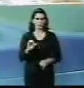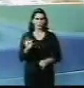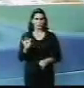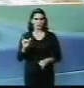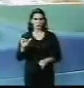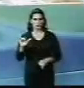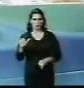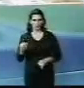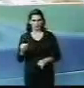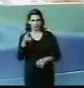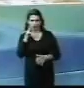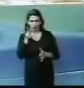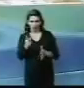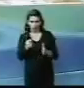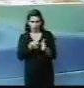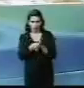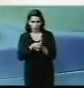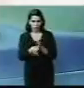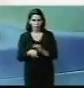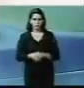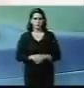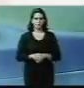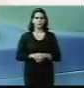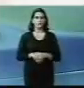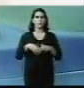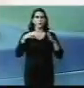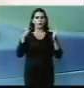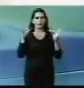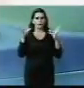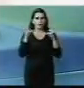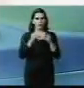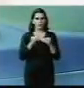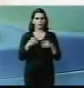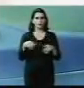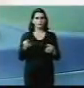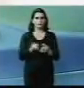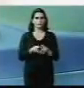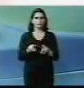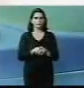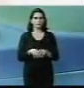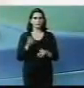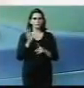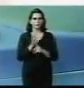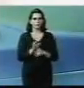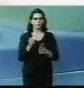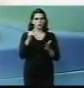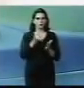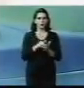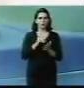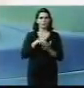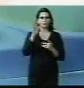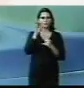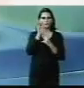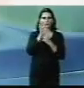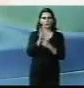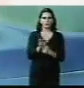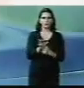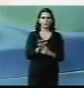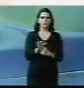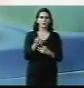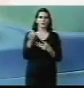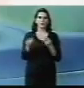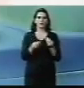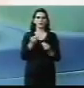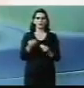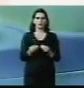toda a aula? Vamos lá. Vamos lá. Então, hoje nós falamos sobre... nós temos aqui ainda, né, uma ilustração de um ambiente